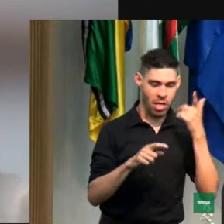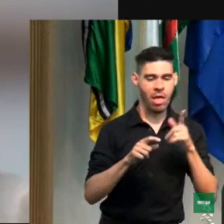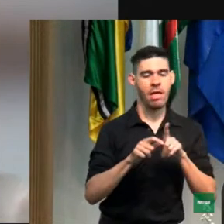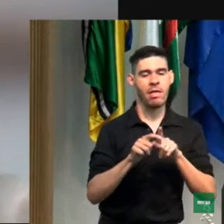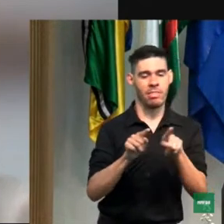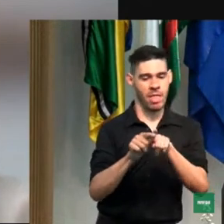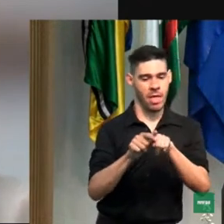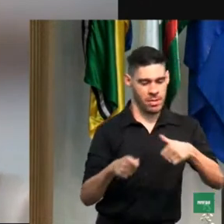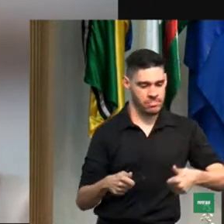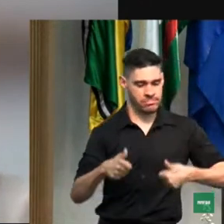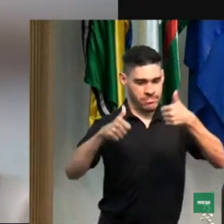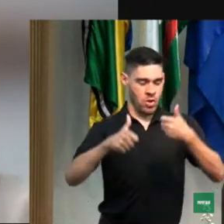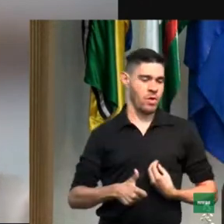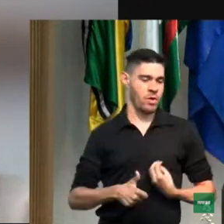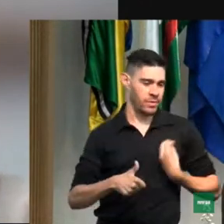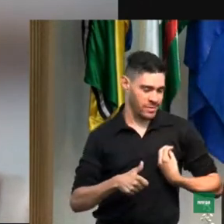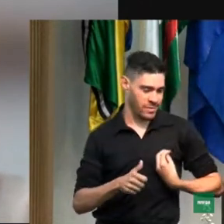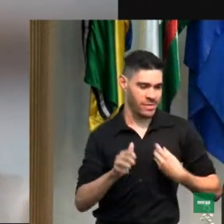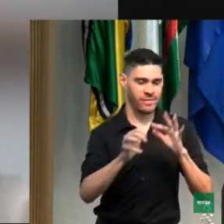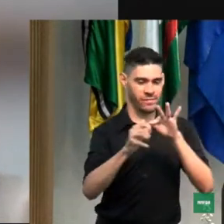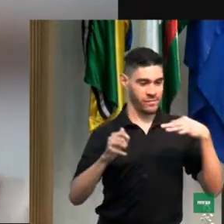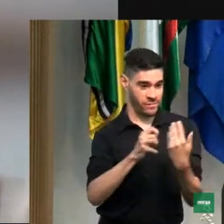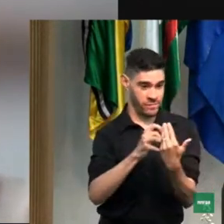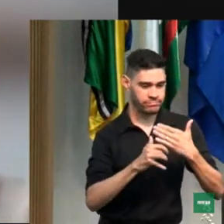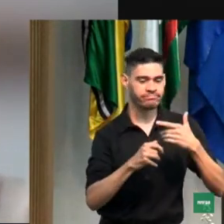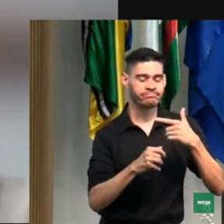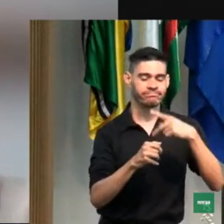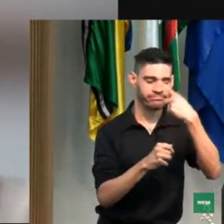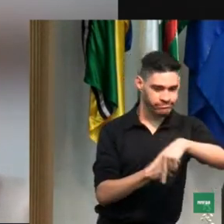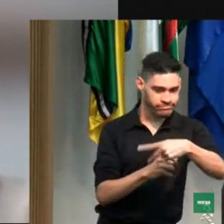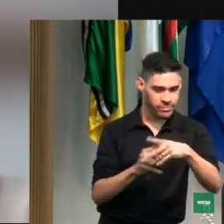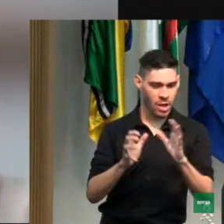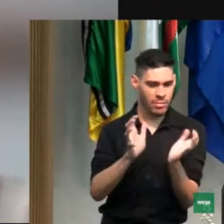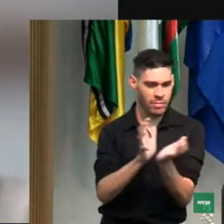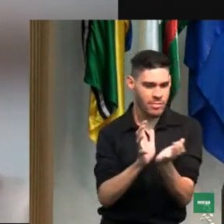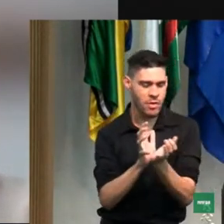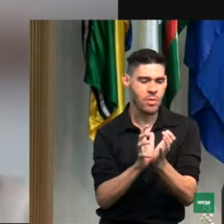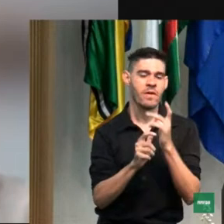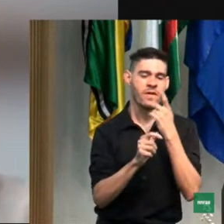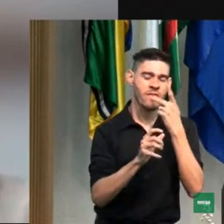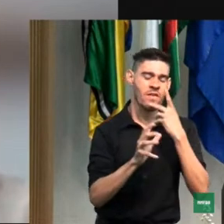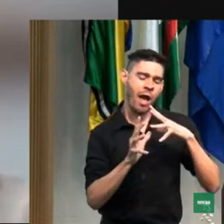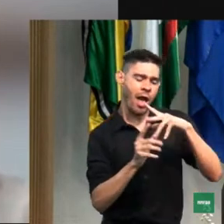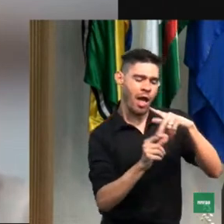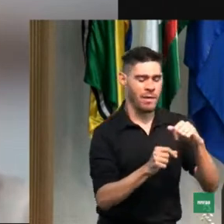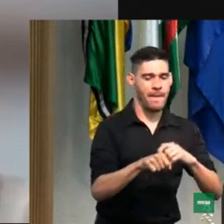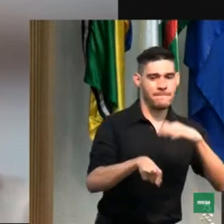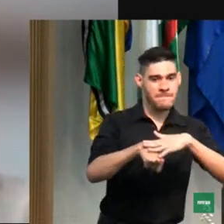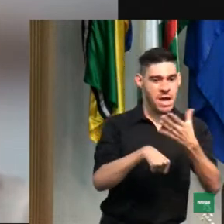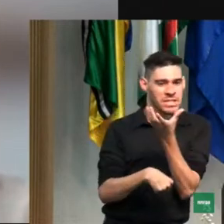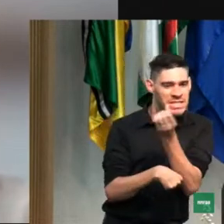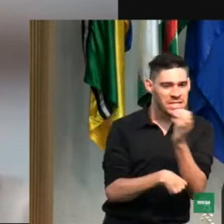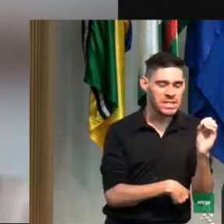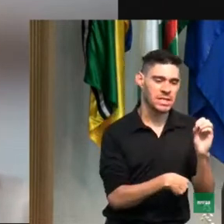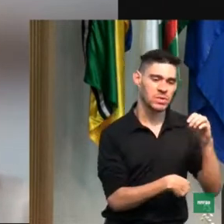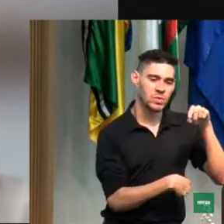vida da família destes servidores, né? Nós estamos falando aqui do universo de mais 600 mil somente do Executivo